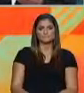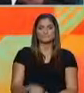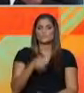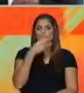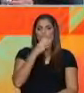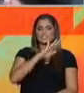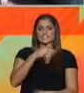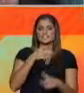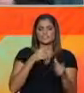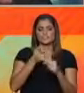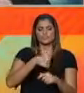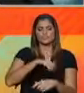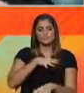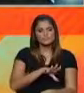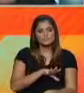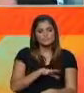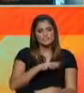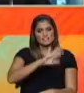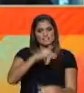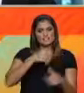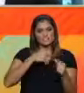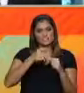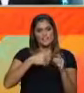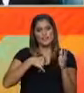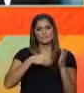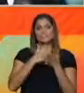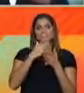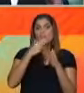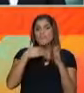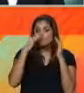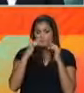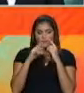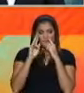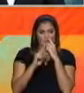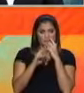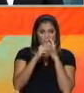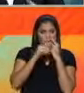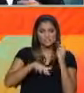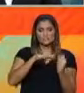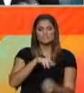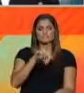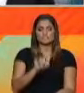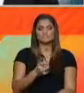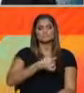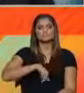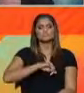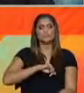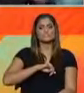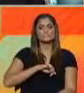da Serra da Estrela, nós queremos que a Serra da Estrela vá para além da neve ver o resto do território. E nós